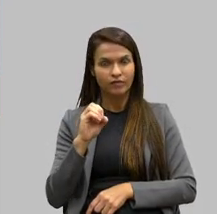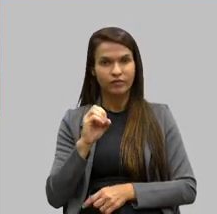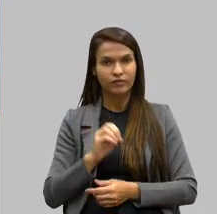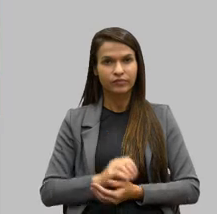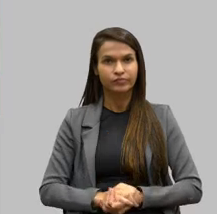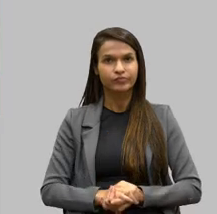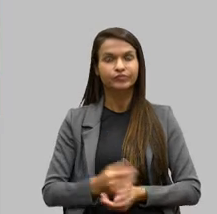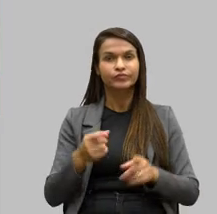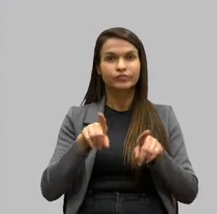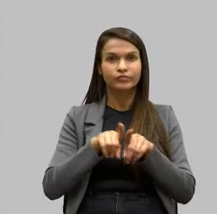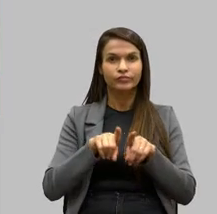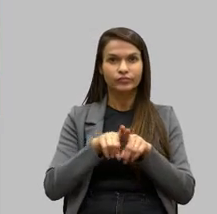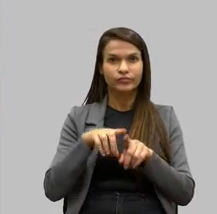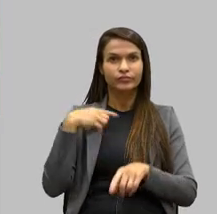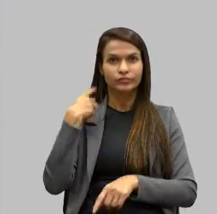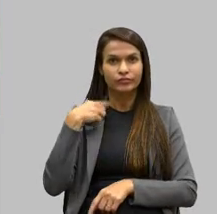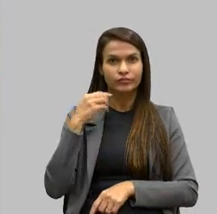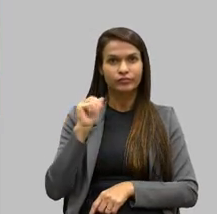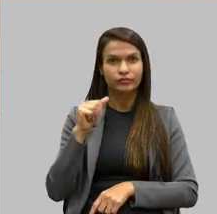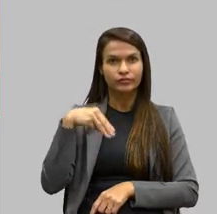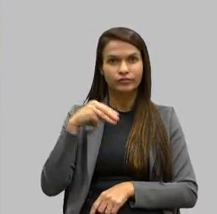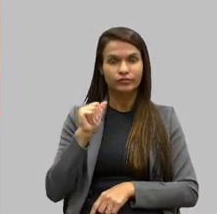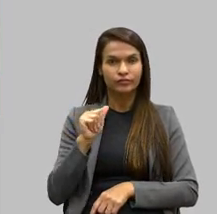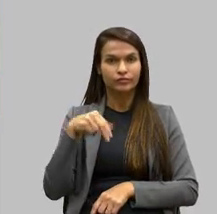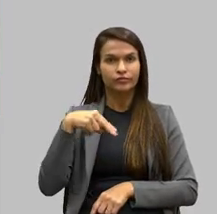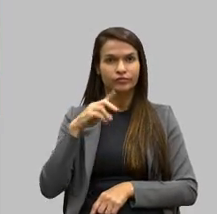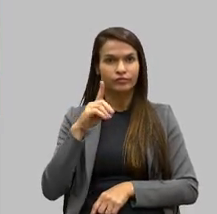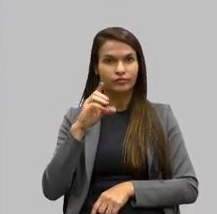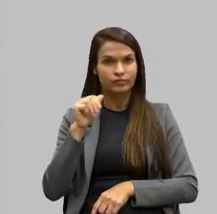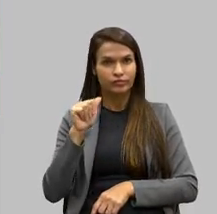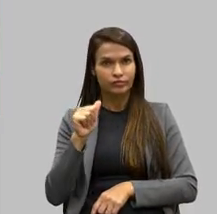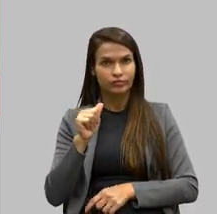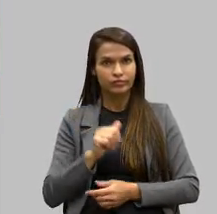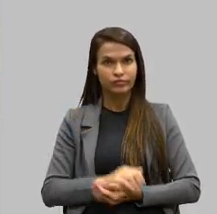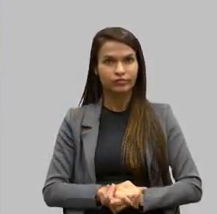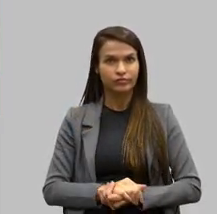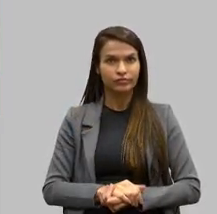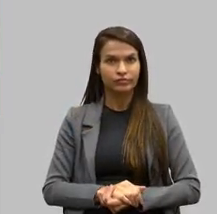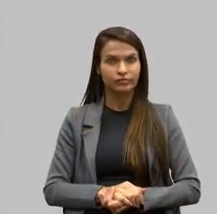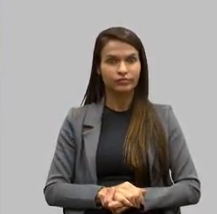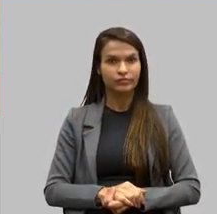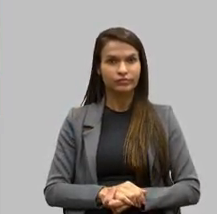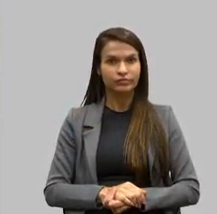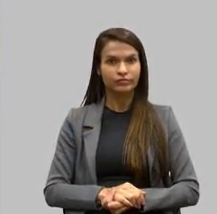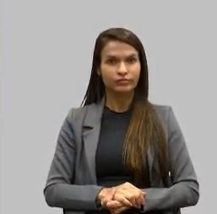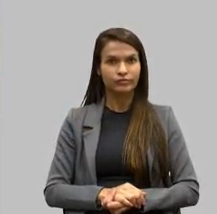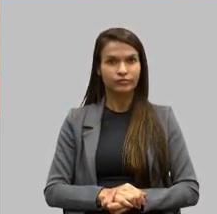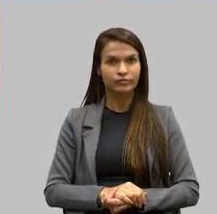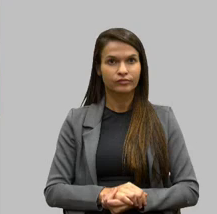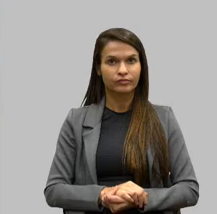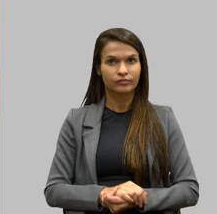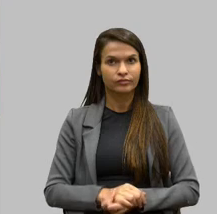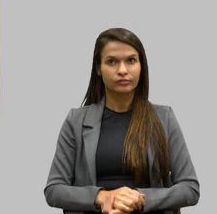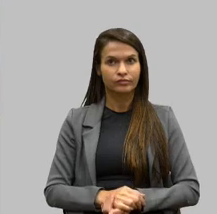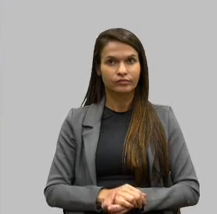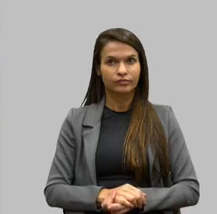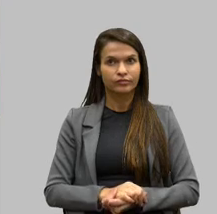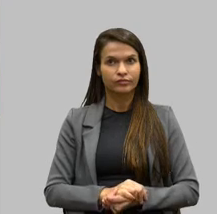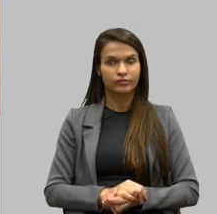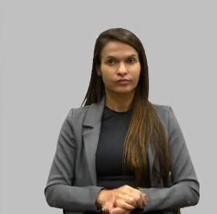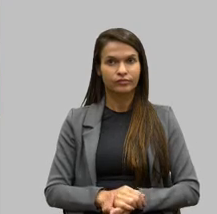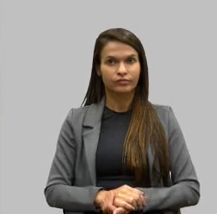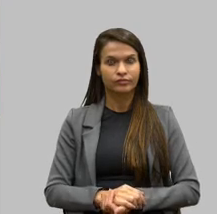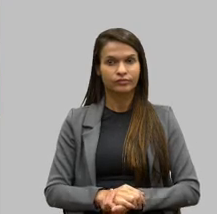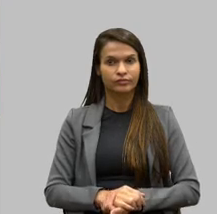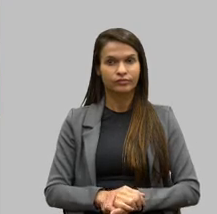e também da deputada Amanda. Além... Amanda? Amanda? Amanda? É, gente. Não, falei, era o dela primeiro.